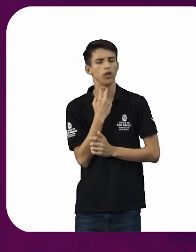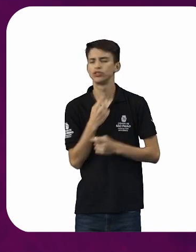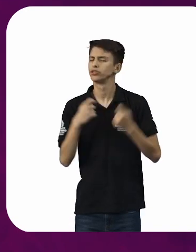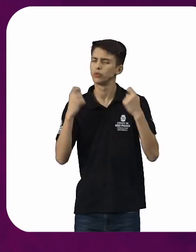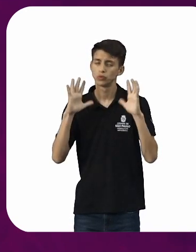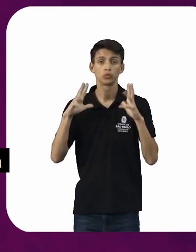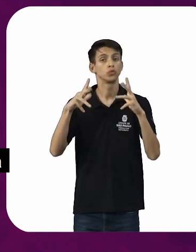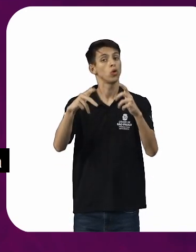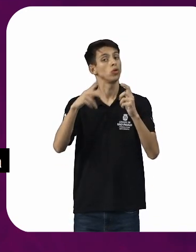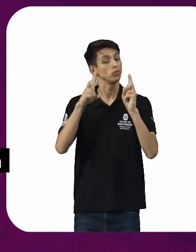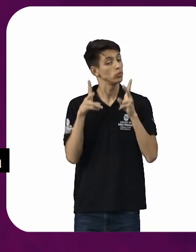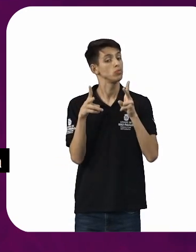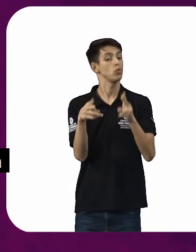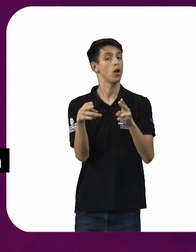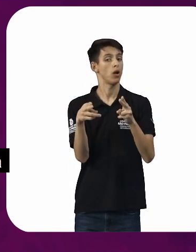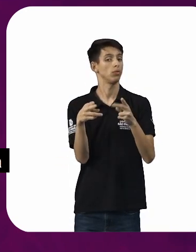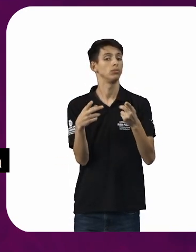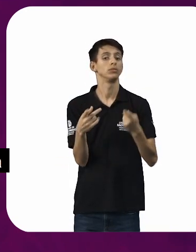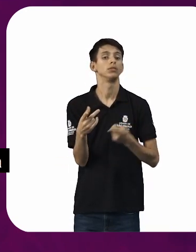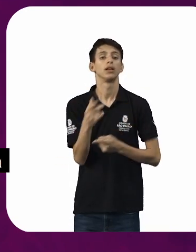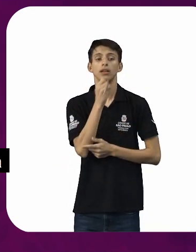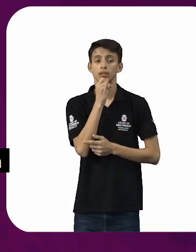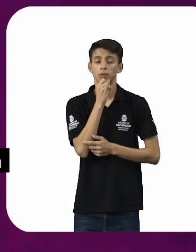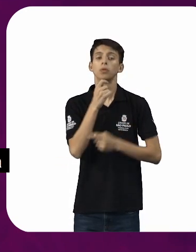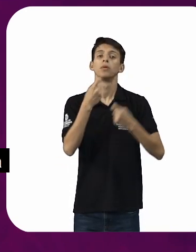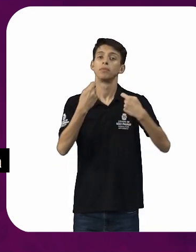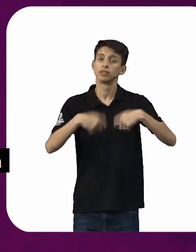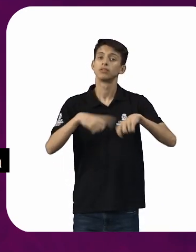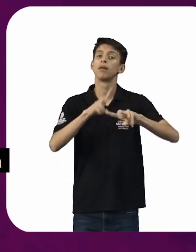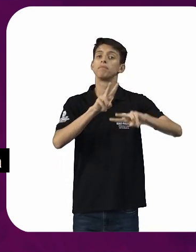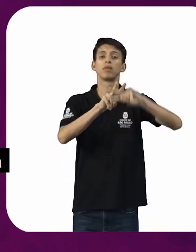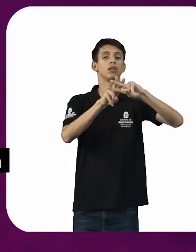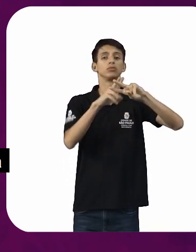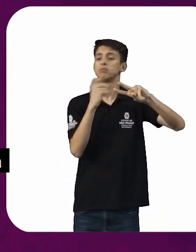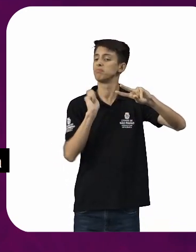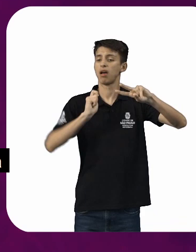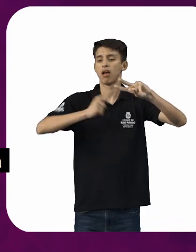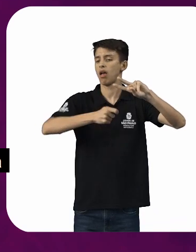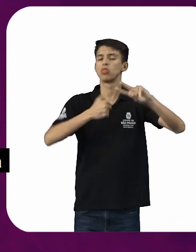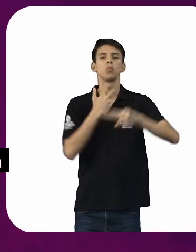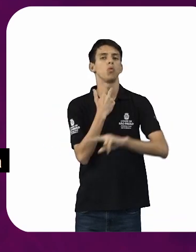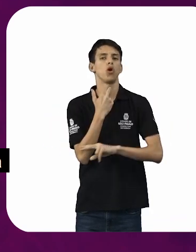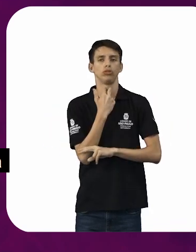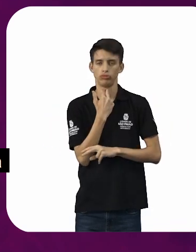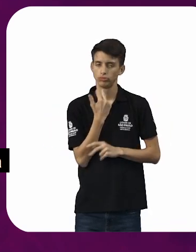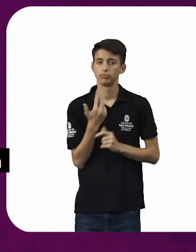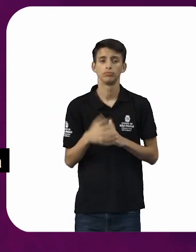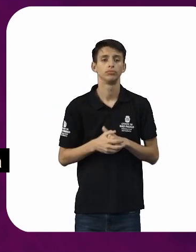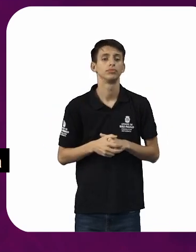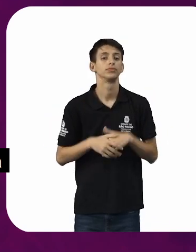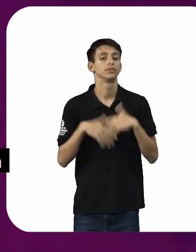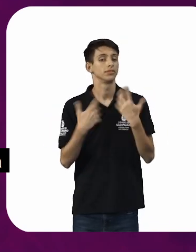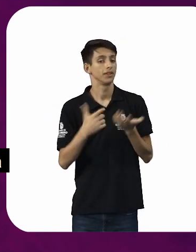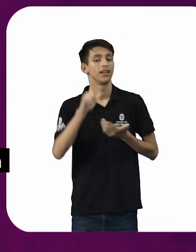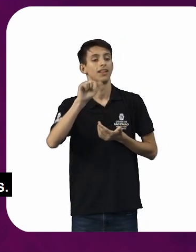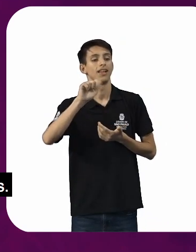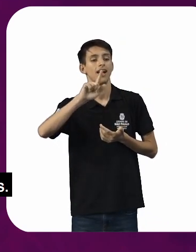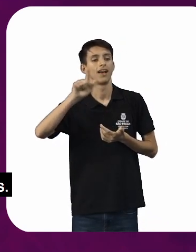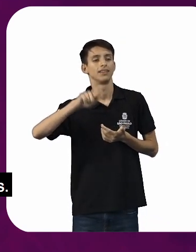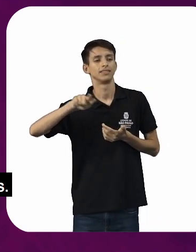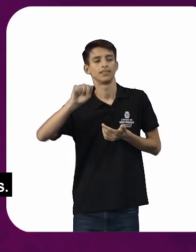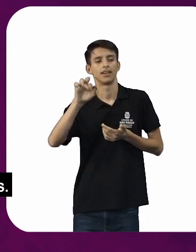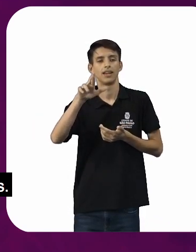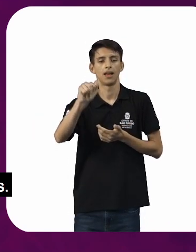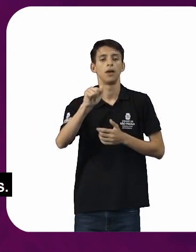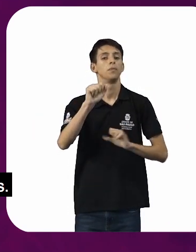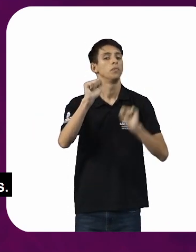igualmente imprescritíveis e inafiançáveis. Só por isso já é um grande avanço, né? E como a doutora Lázara disse, ela pode falar muito bem dessa lei de injúria, porque